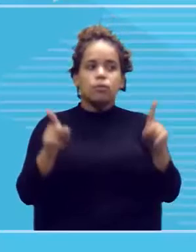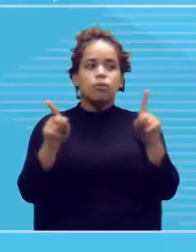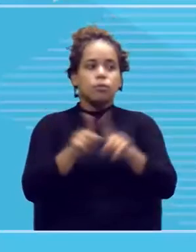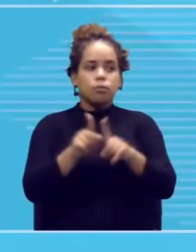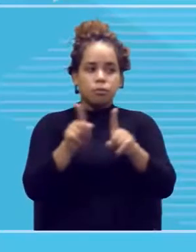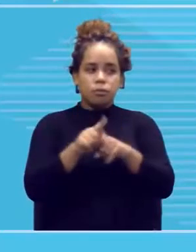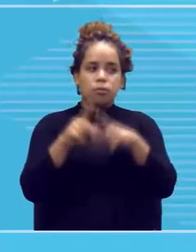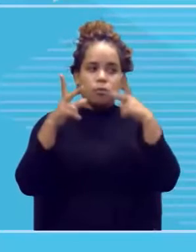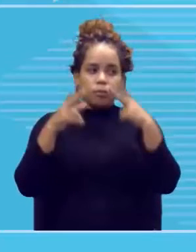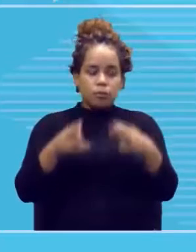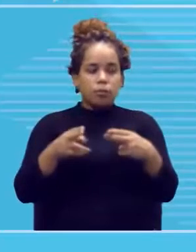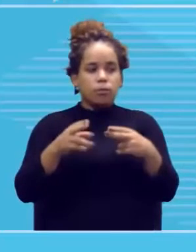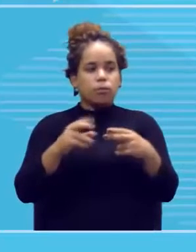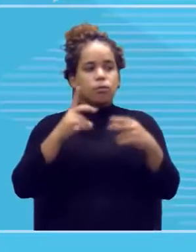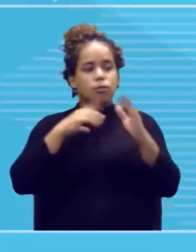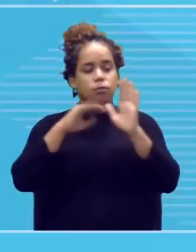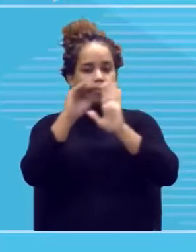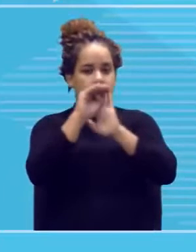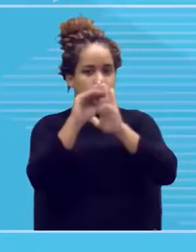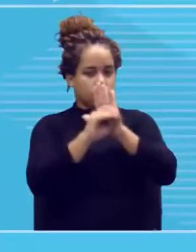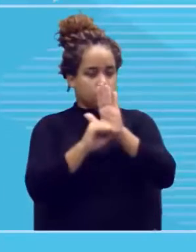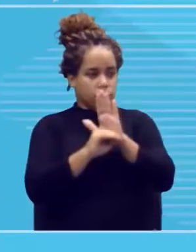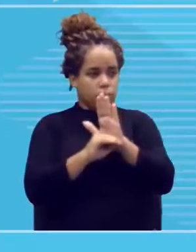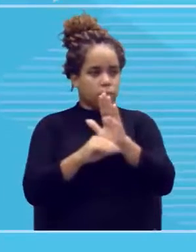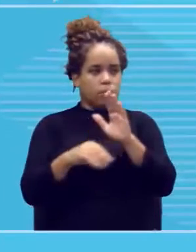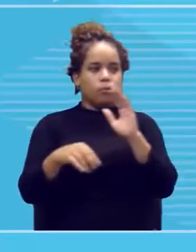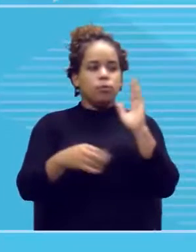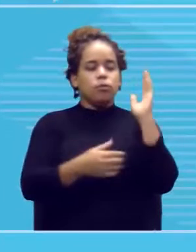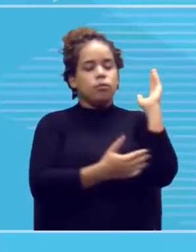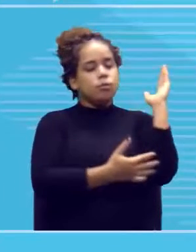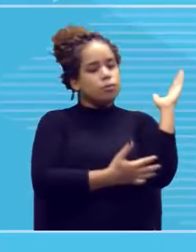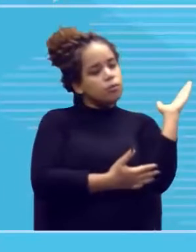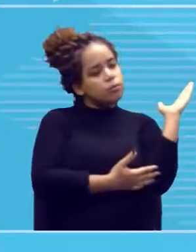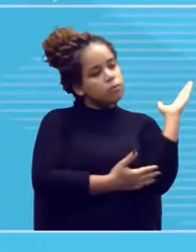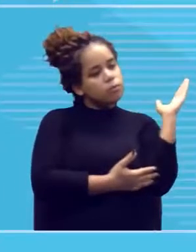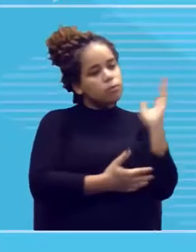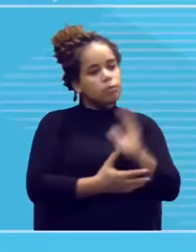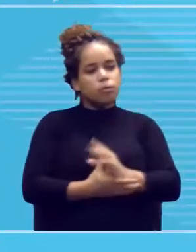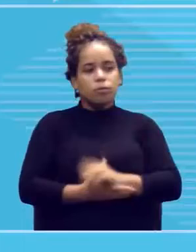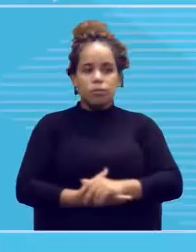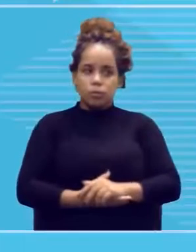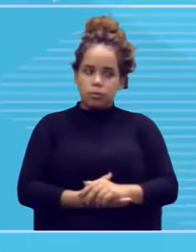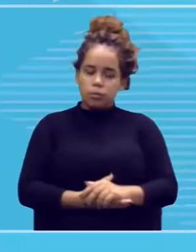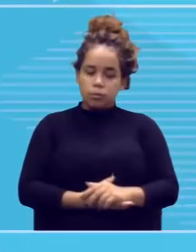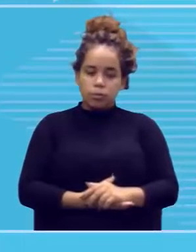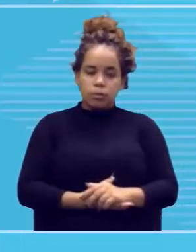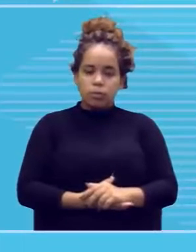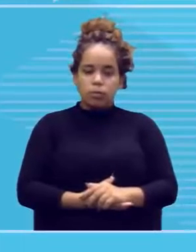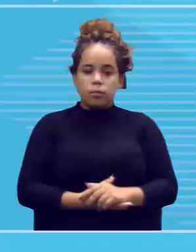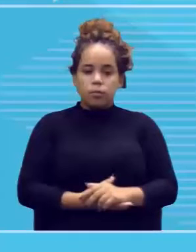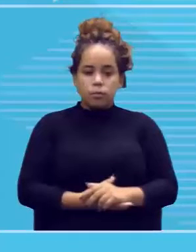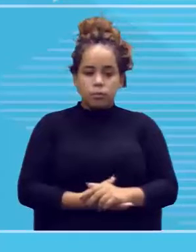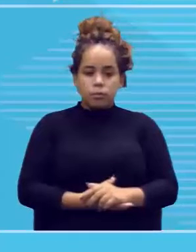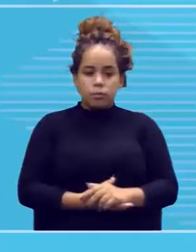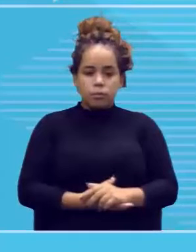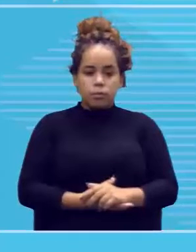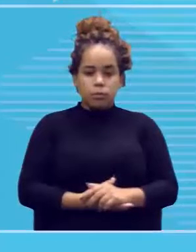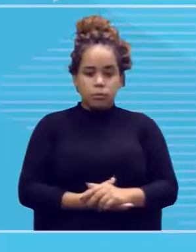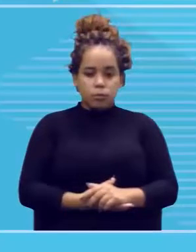code code not mesma coisa com shield shading Olha aí